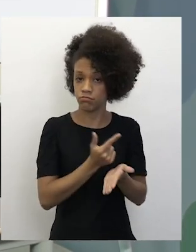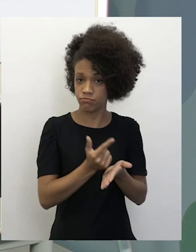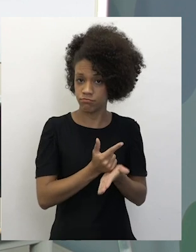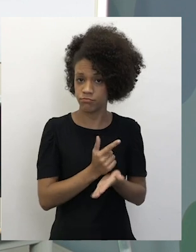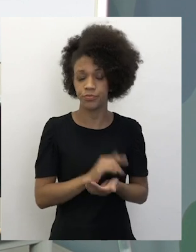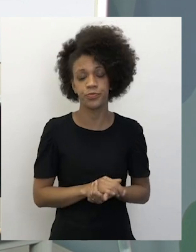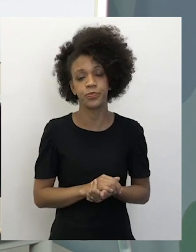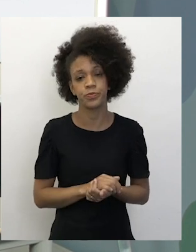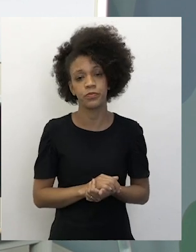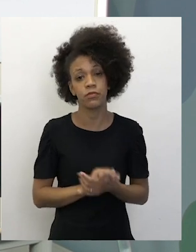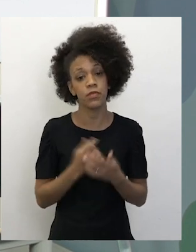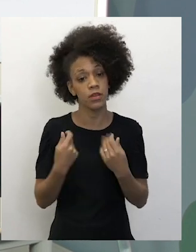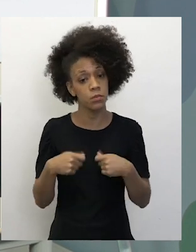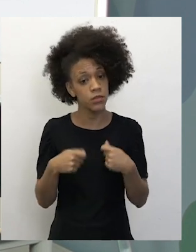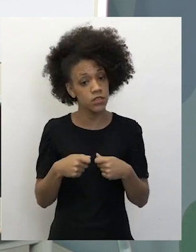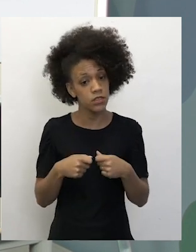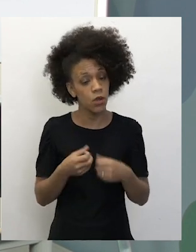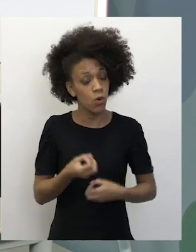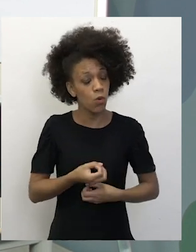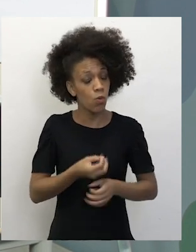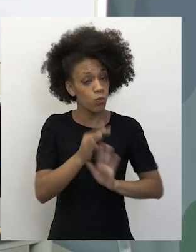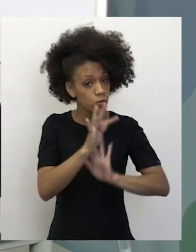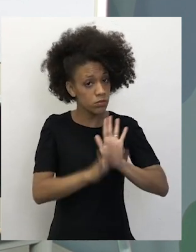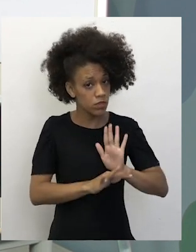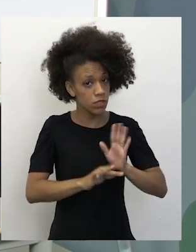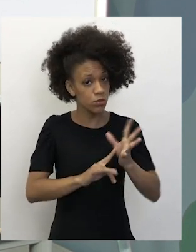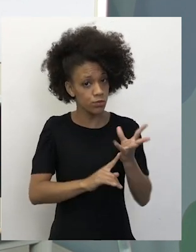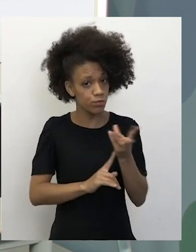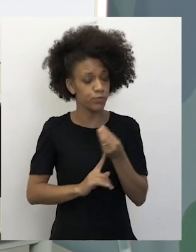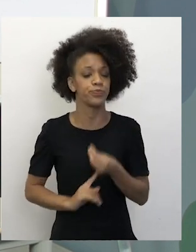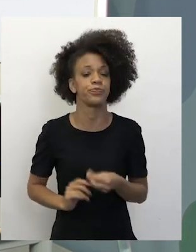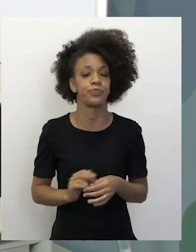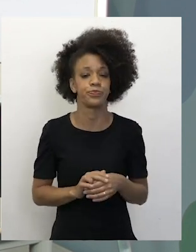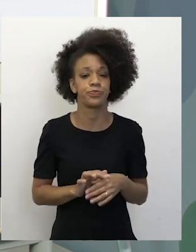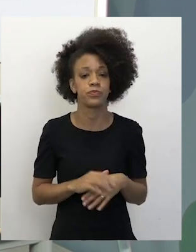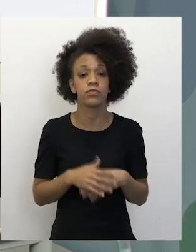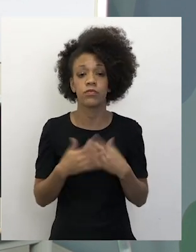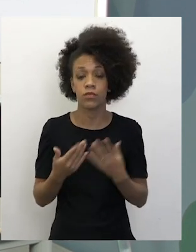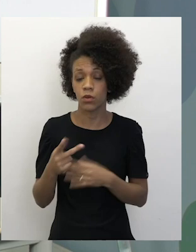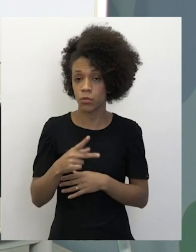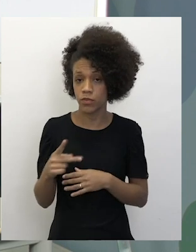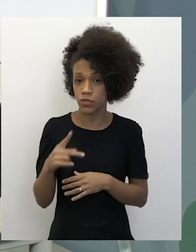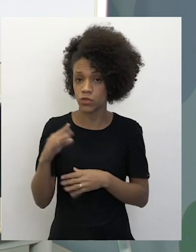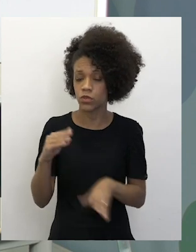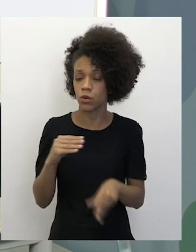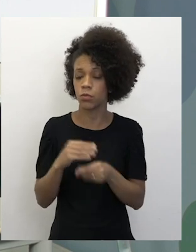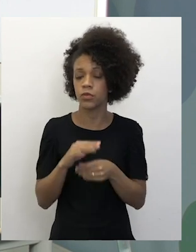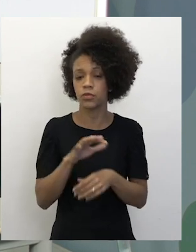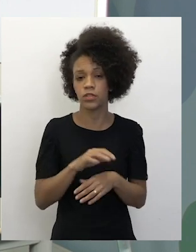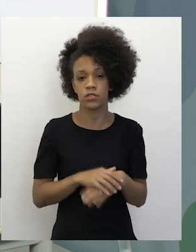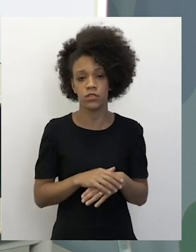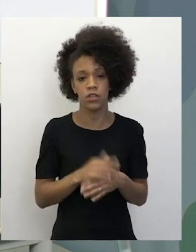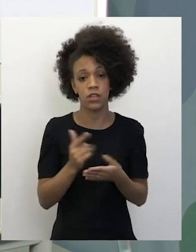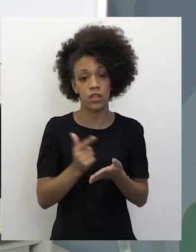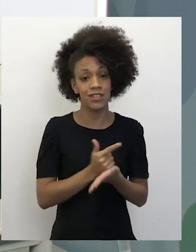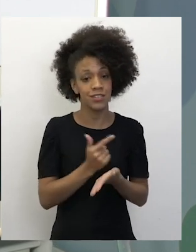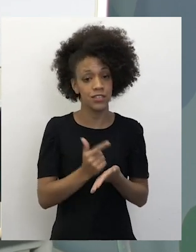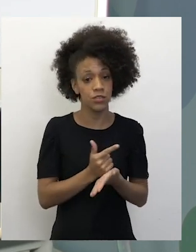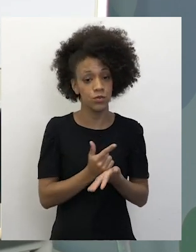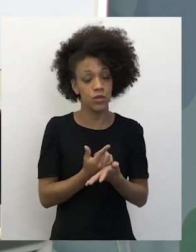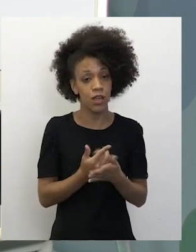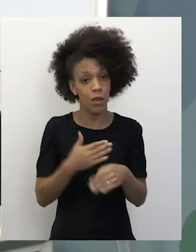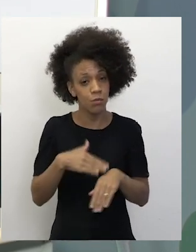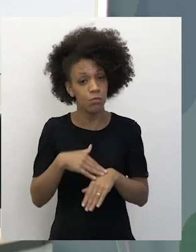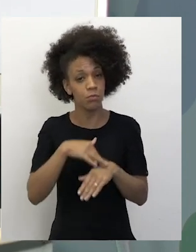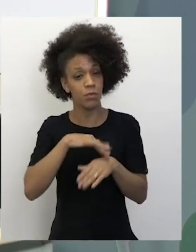né É É necessário que não texto artístico vamos a professora estava certo agora a pouco é isso tá bom é literatura a barata muito mais que eu vou